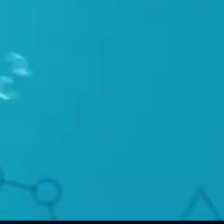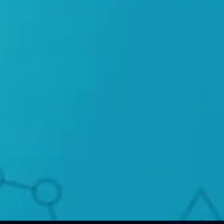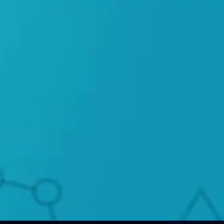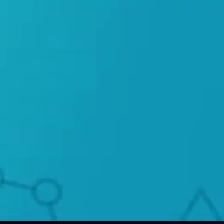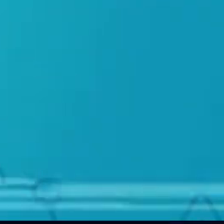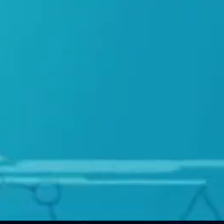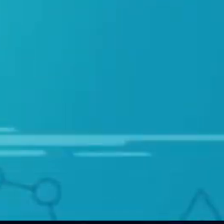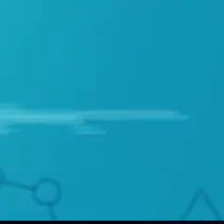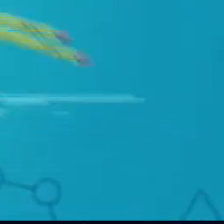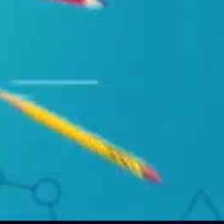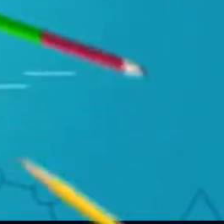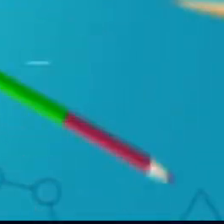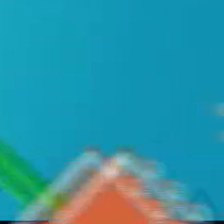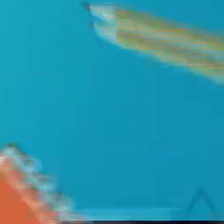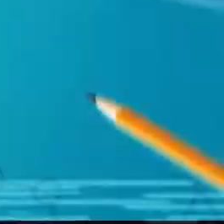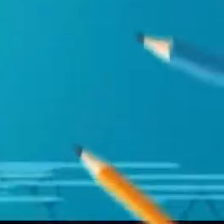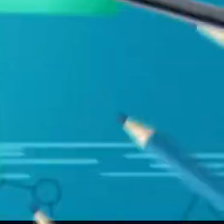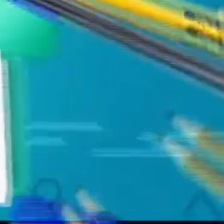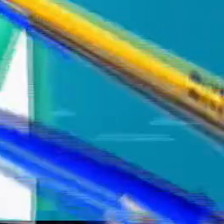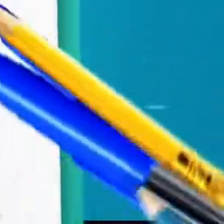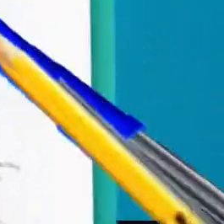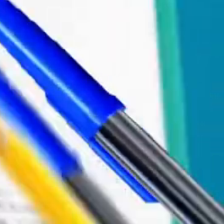E aí